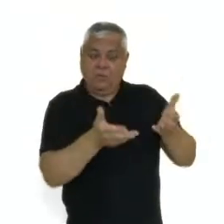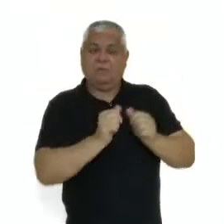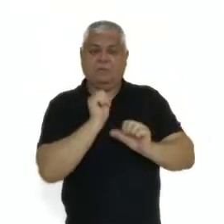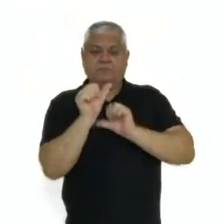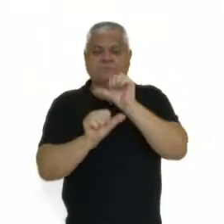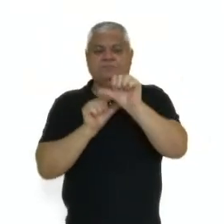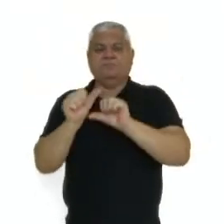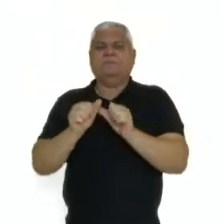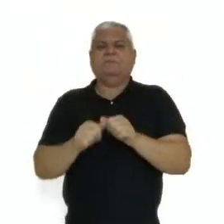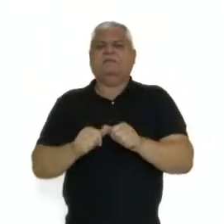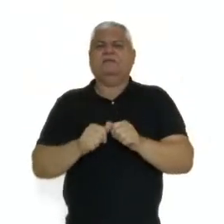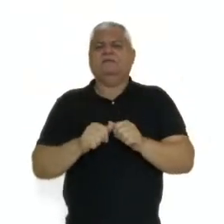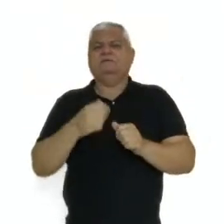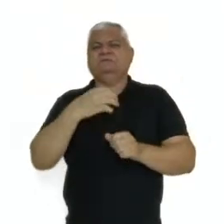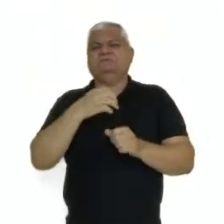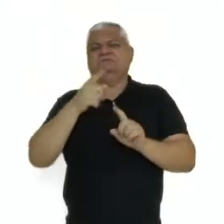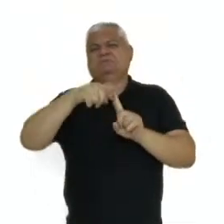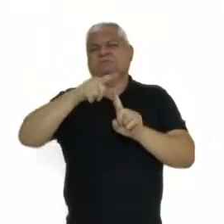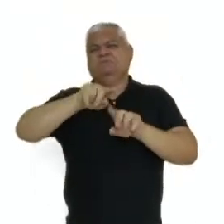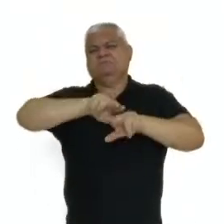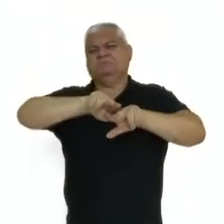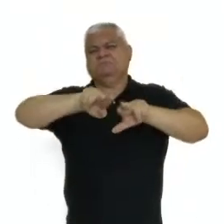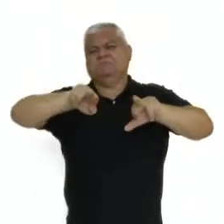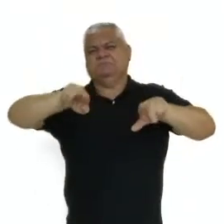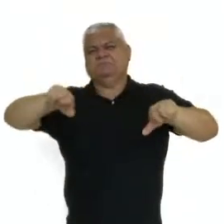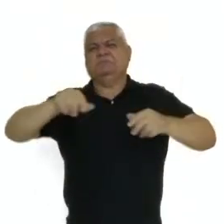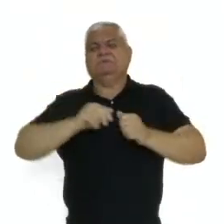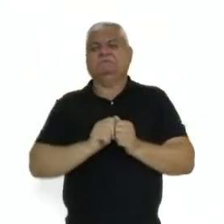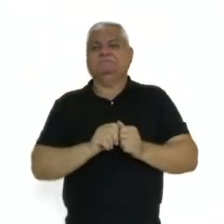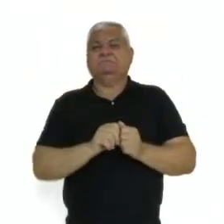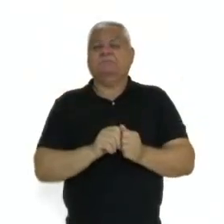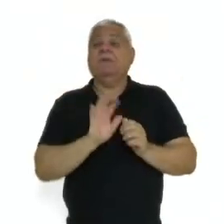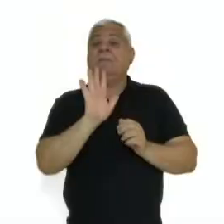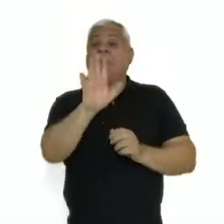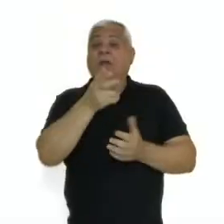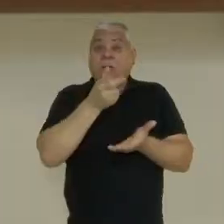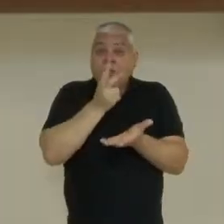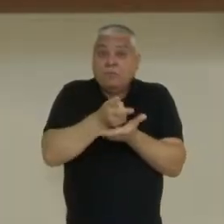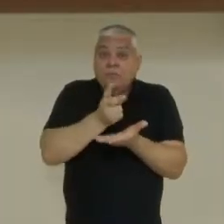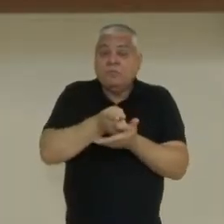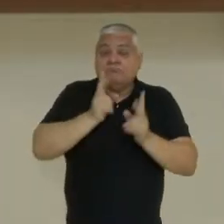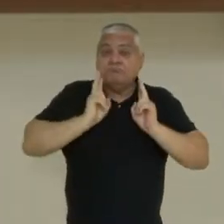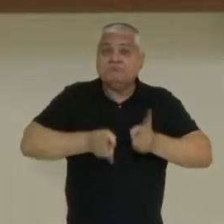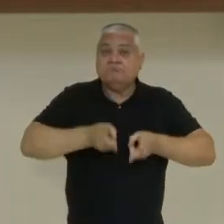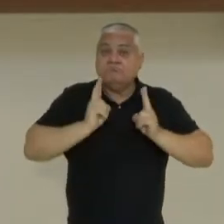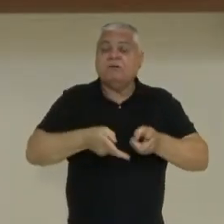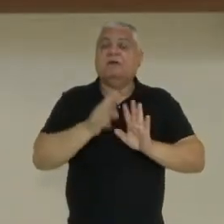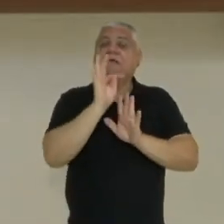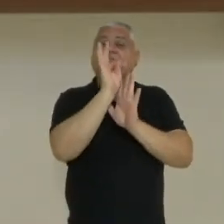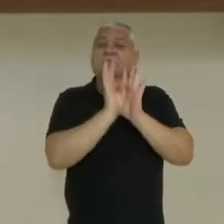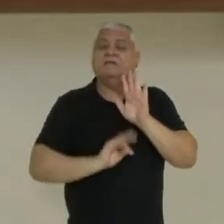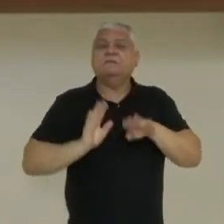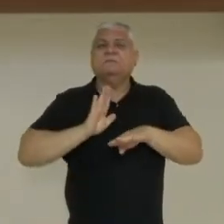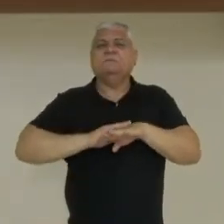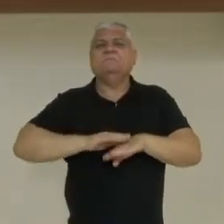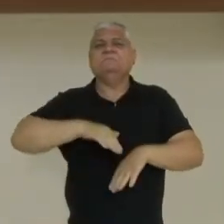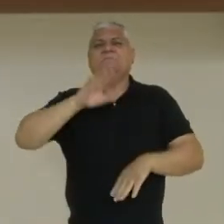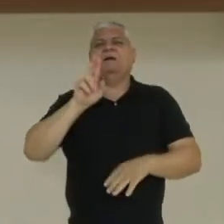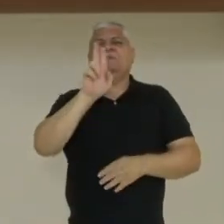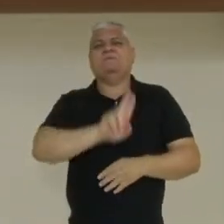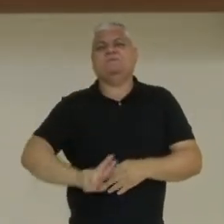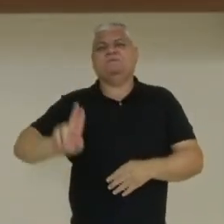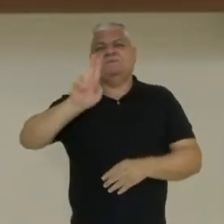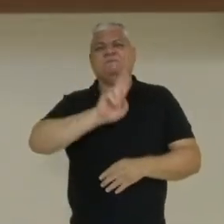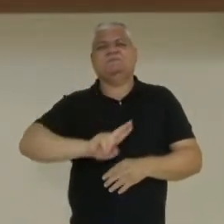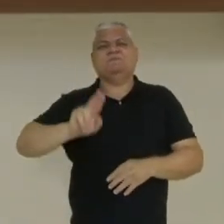outras tantas formas de comunicação instantânea. Continua sendo um dos textos mais